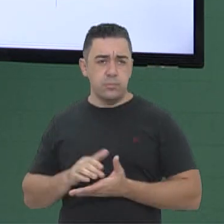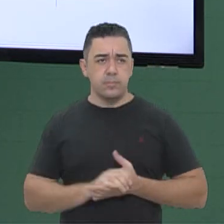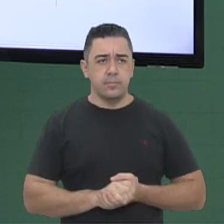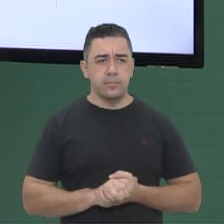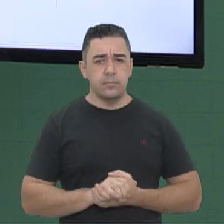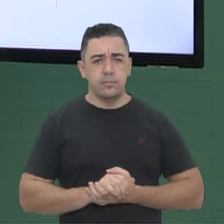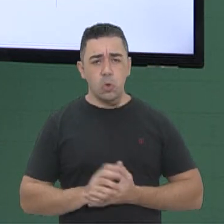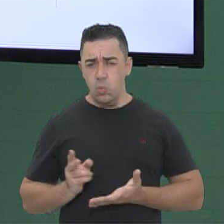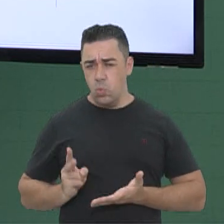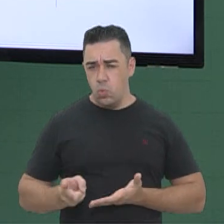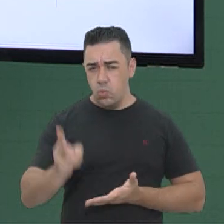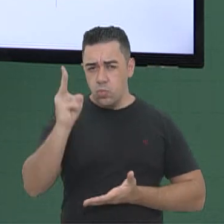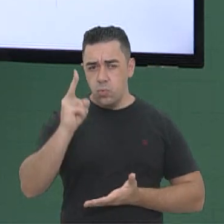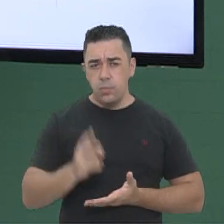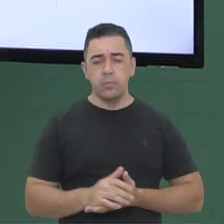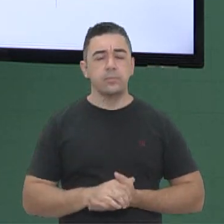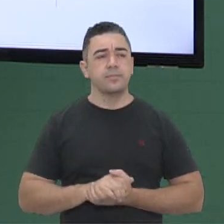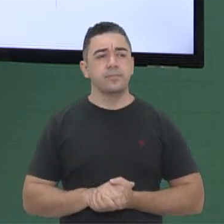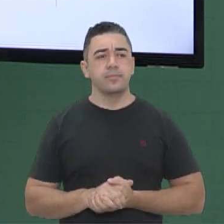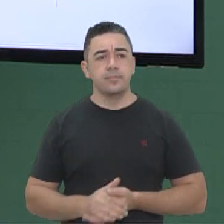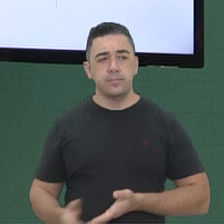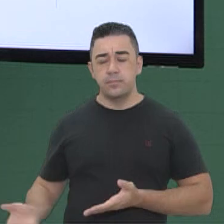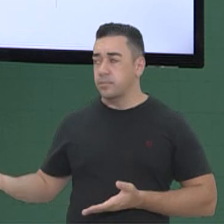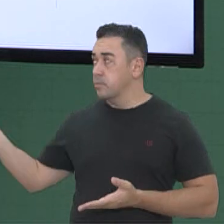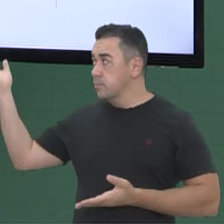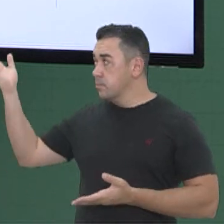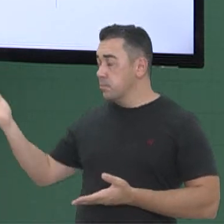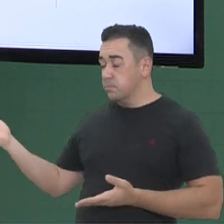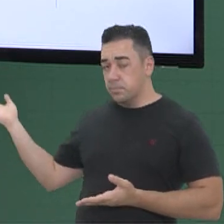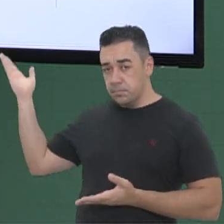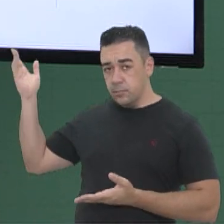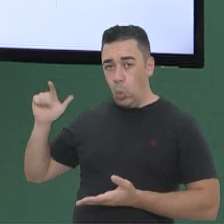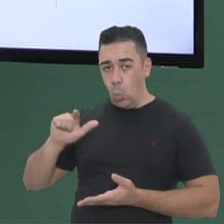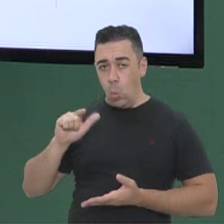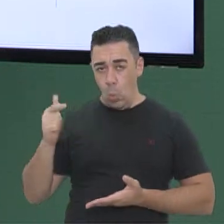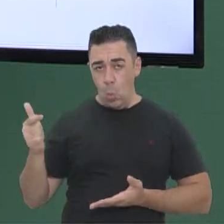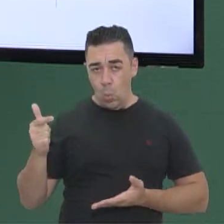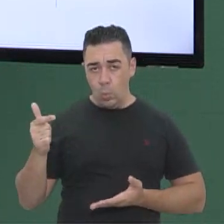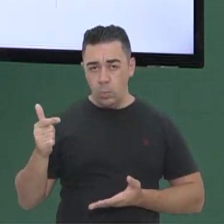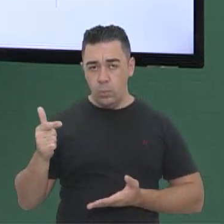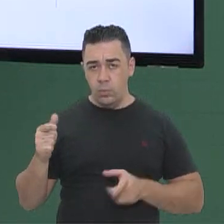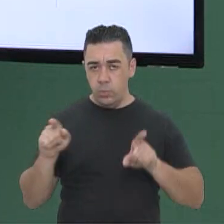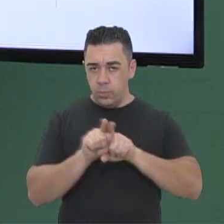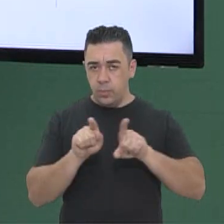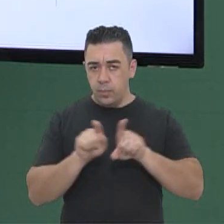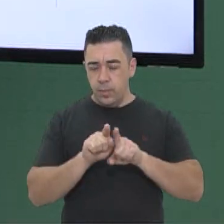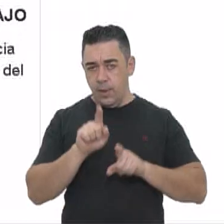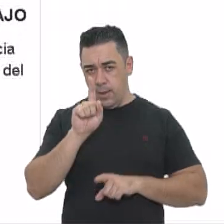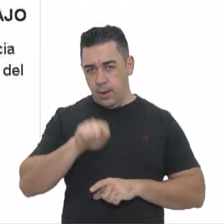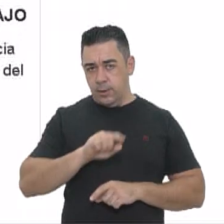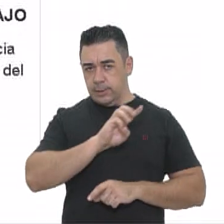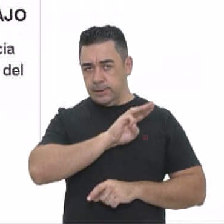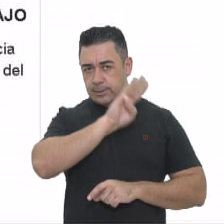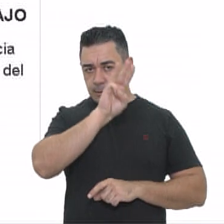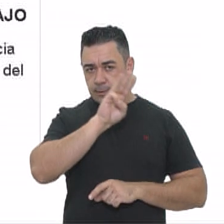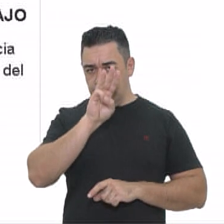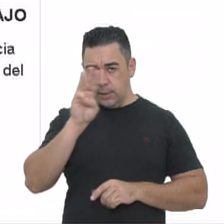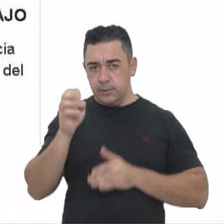A continuação. Aqui nós temos um outro trecho desta página de